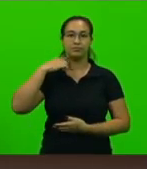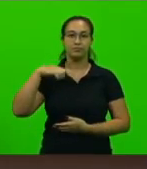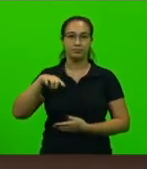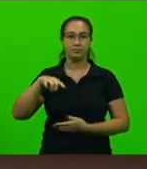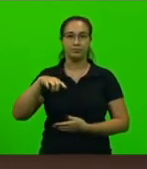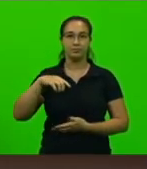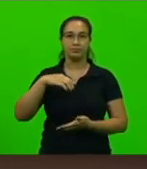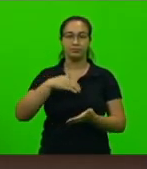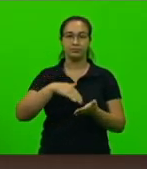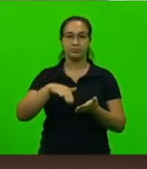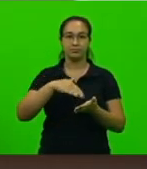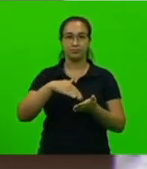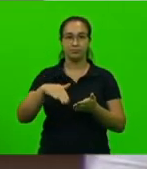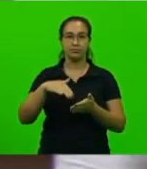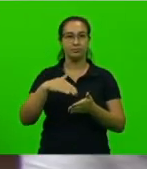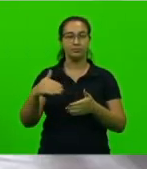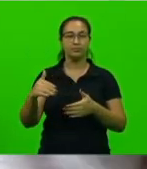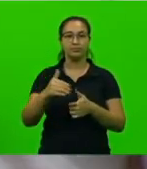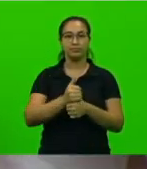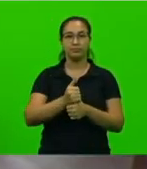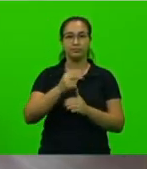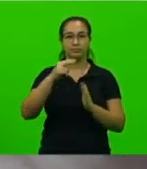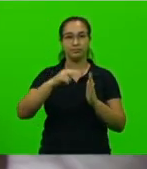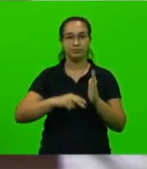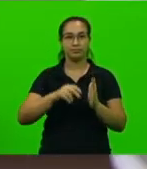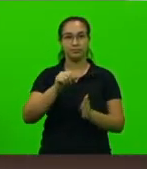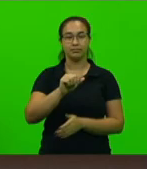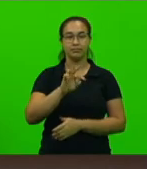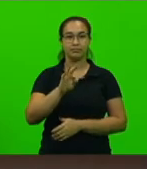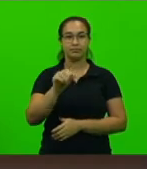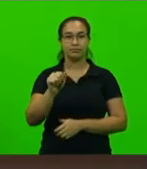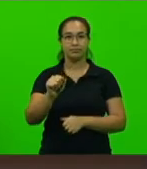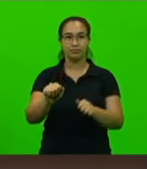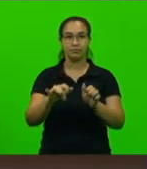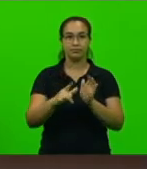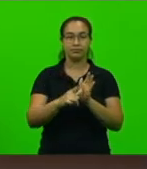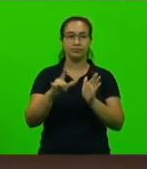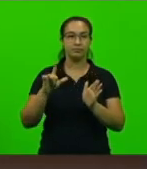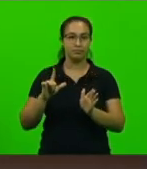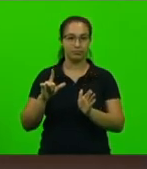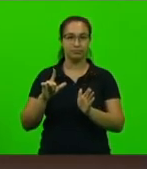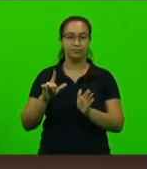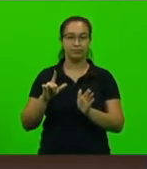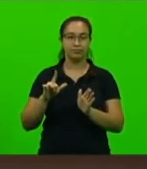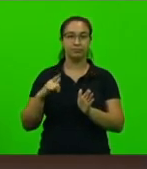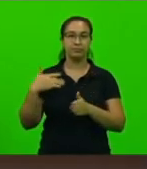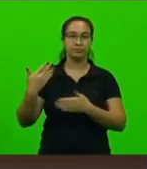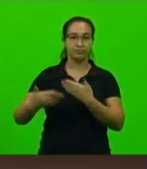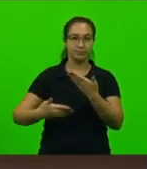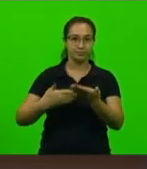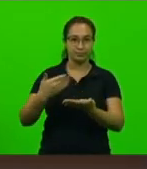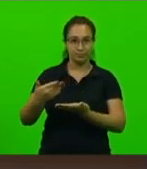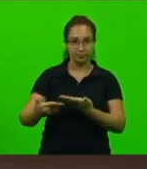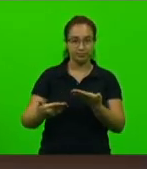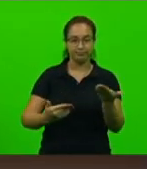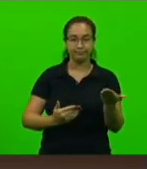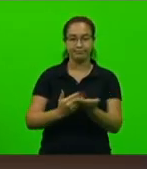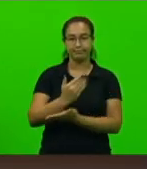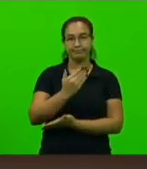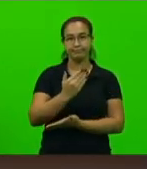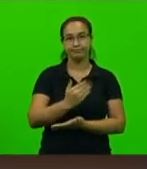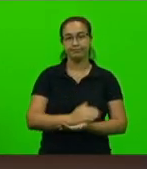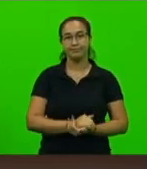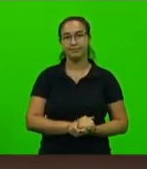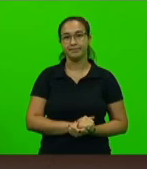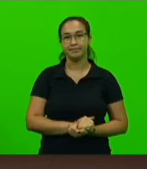secretário ad hoc, proceder à leitura das atas das sessões anteriores, que, na consequência, foram